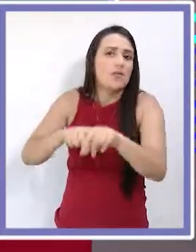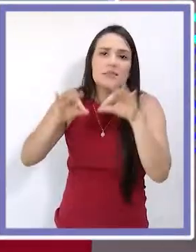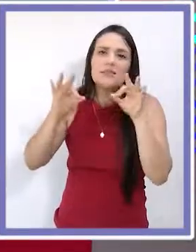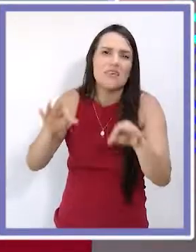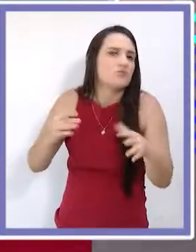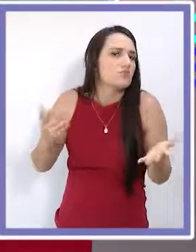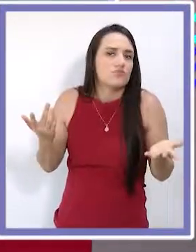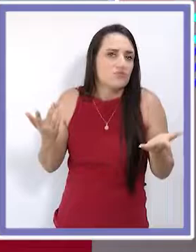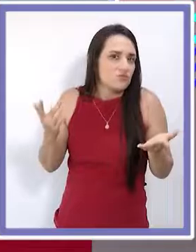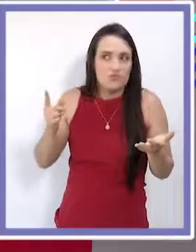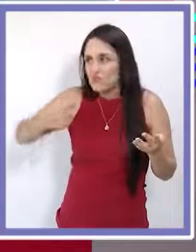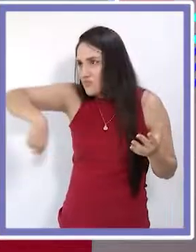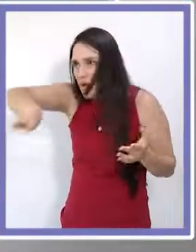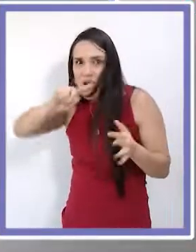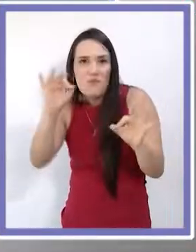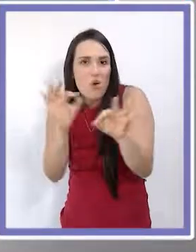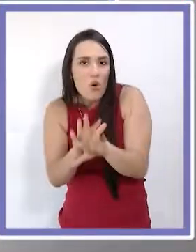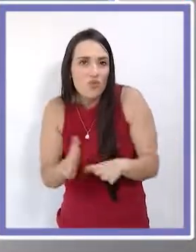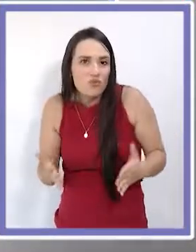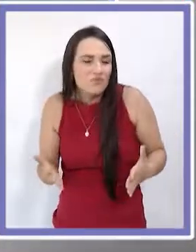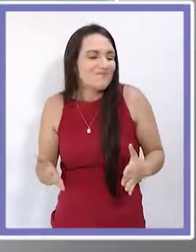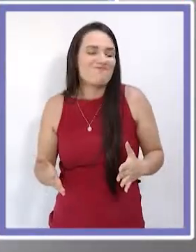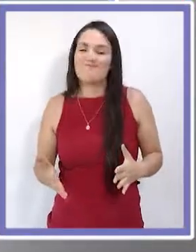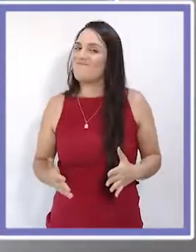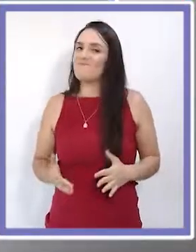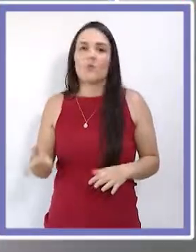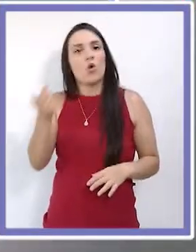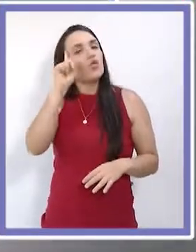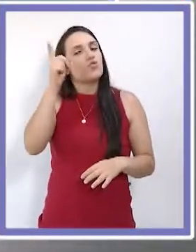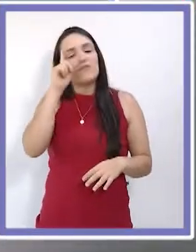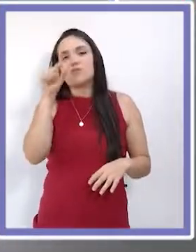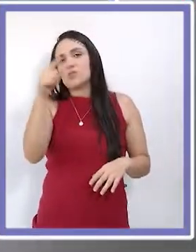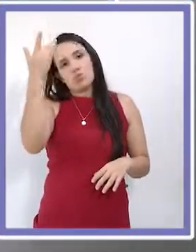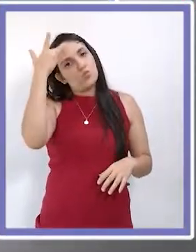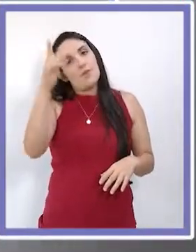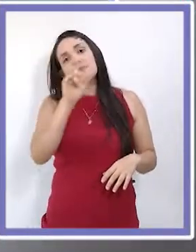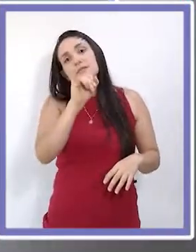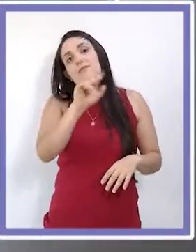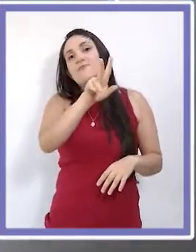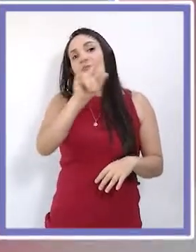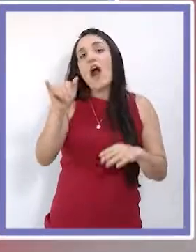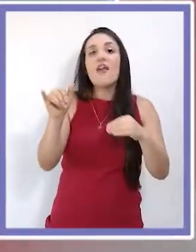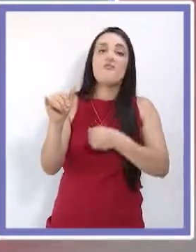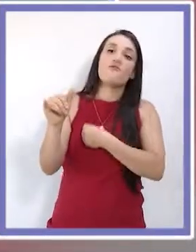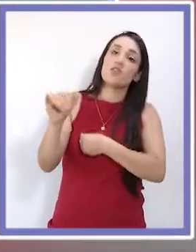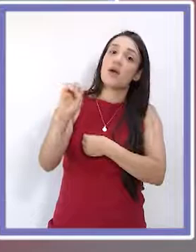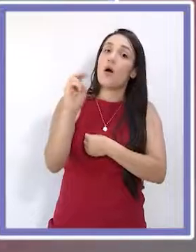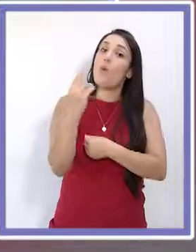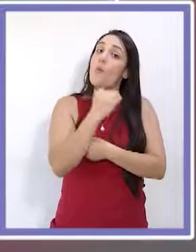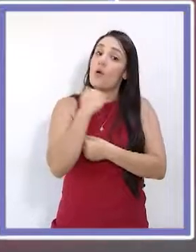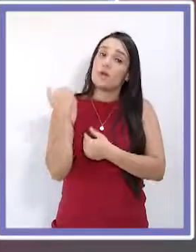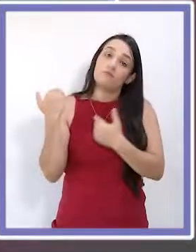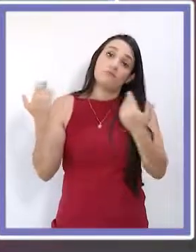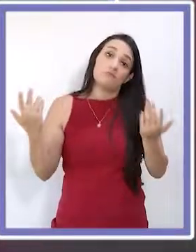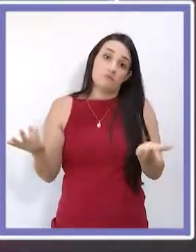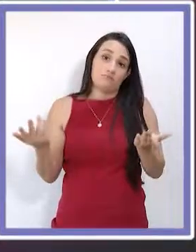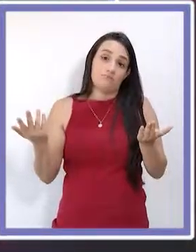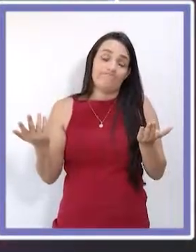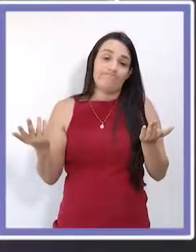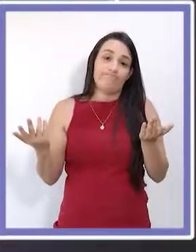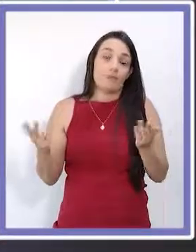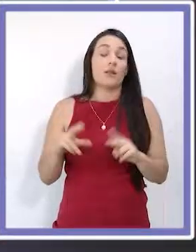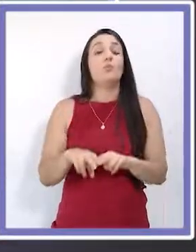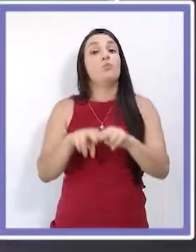supetão, né? E ninguém está se preparando todos os dias para chegar até o